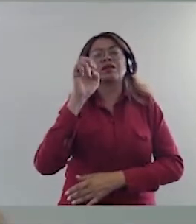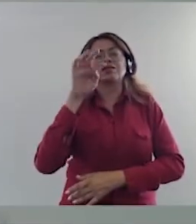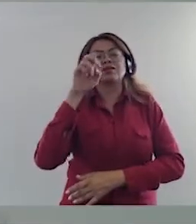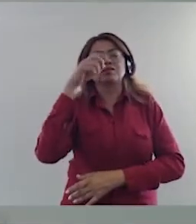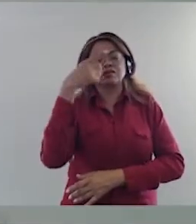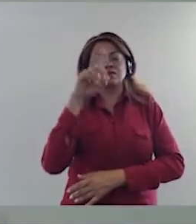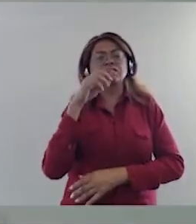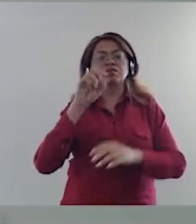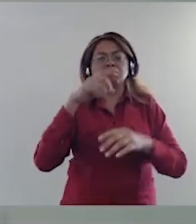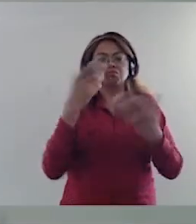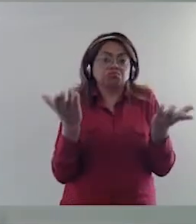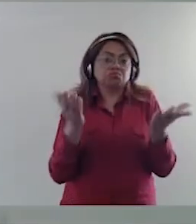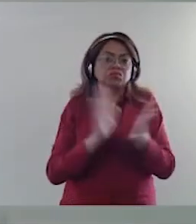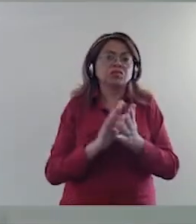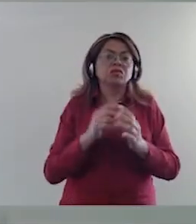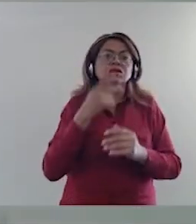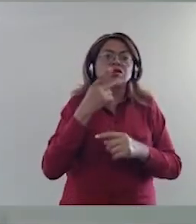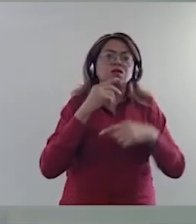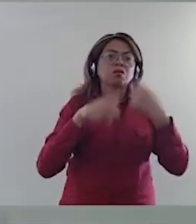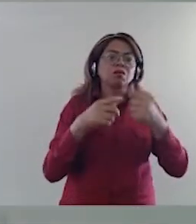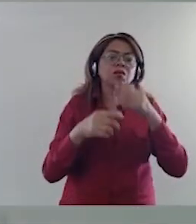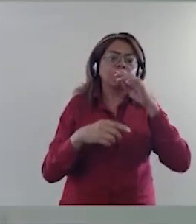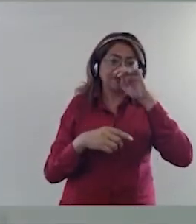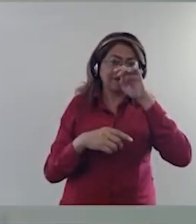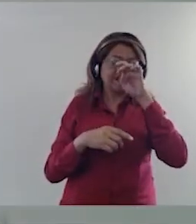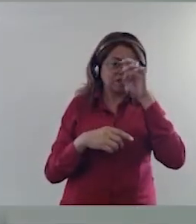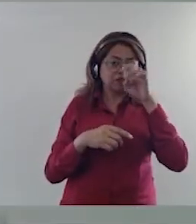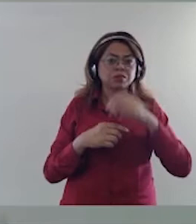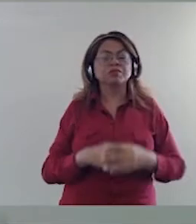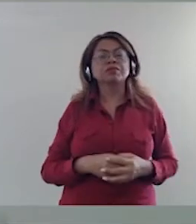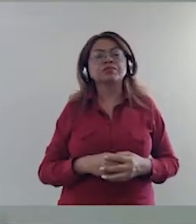assim que o direito pode ser oposto em ação como exceção.